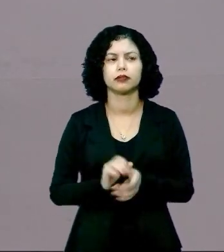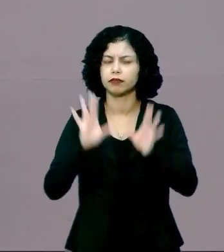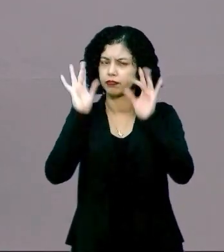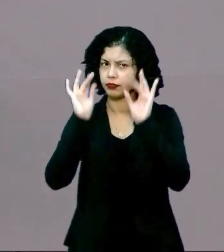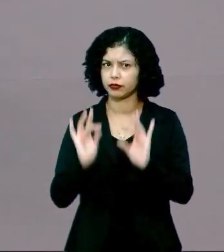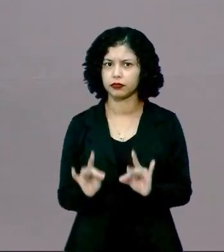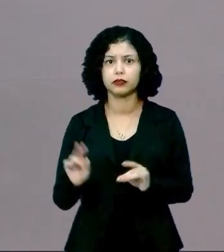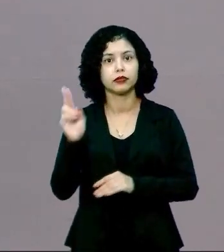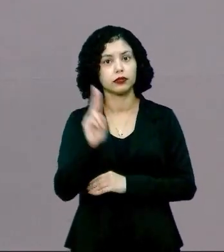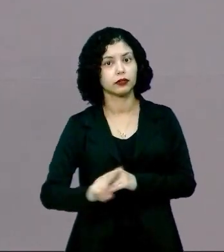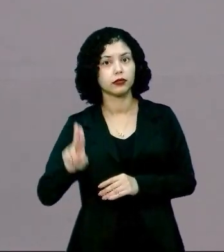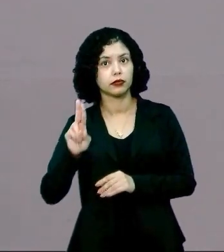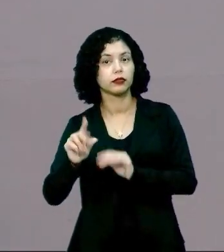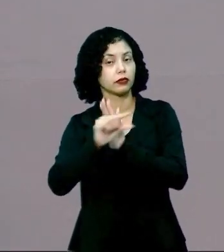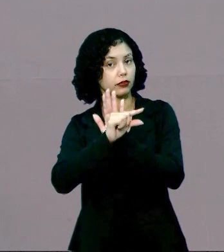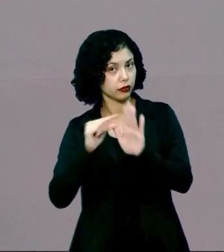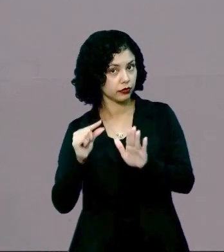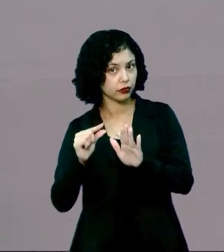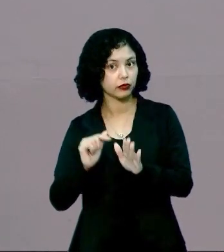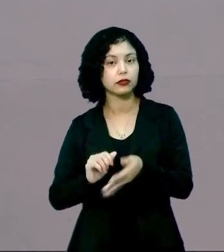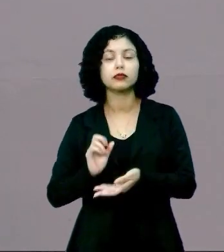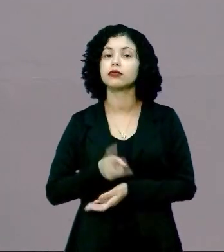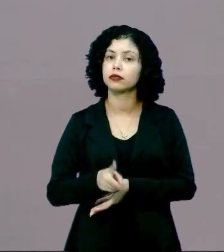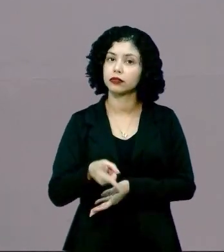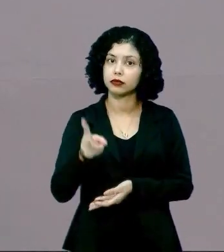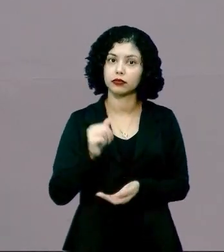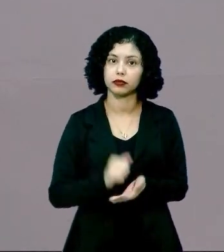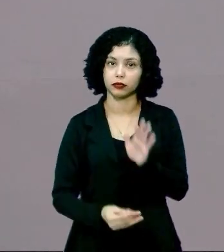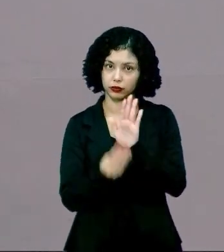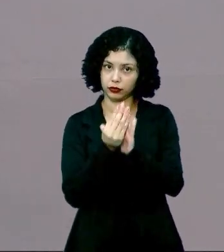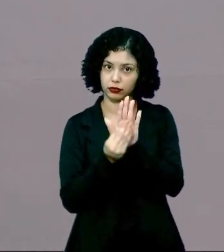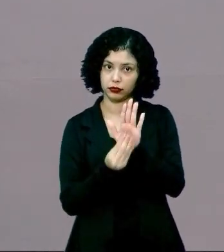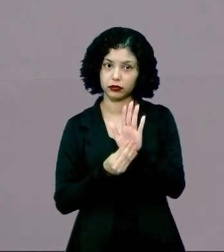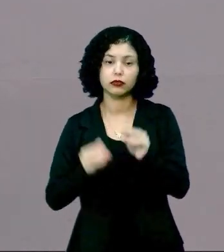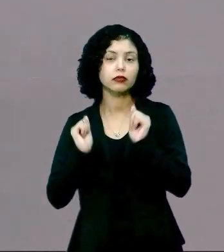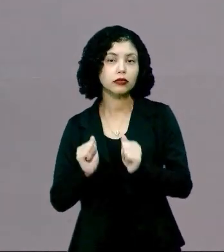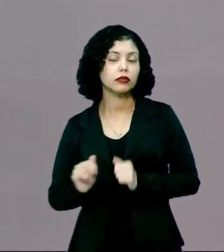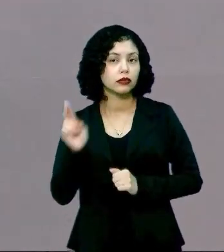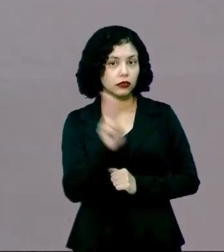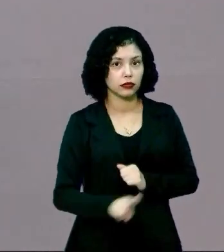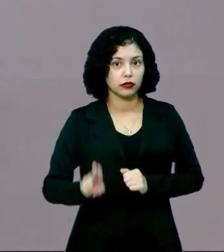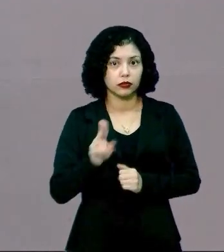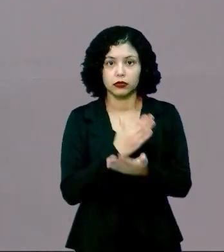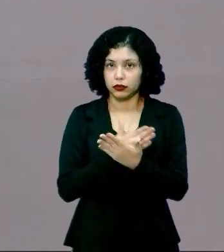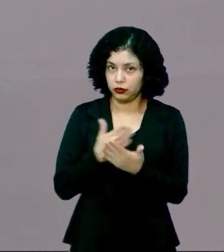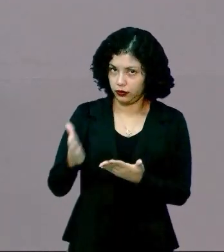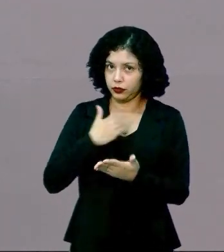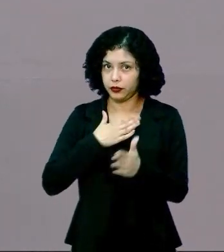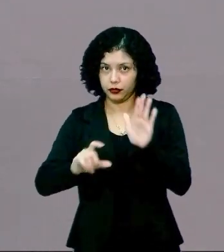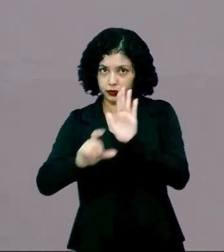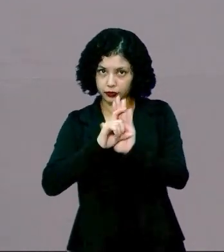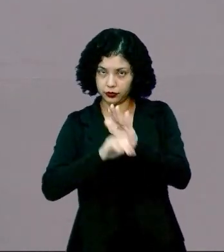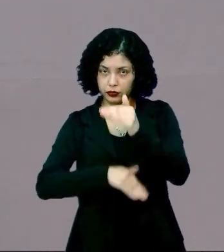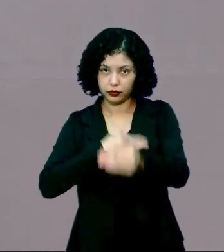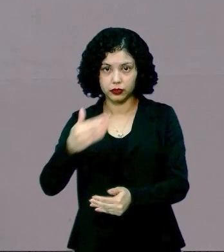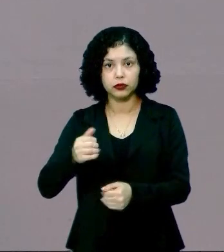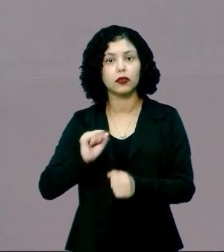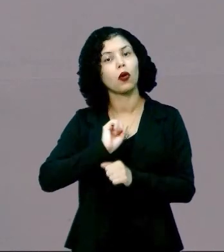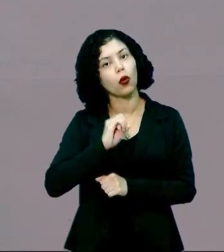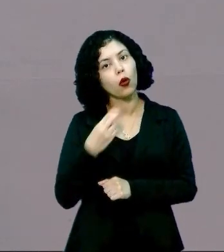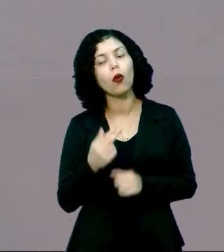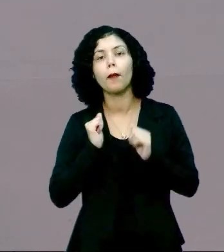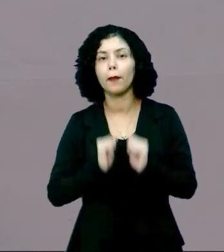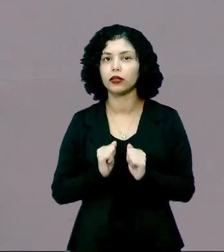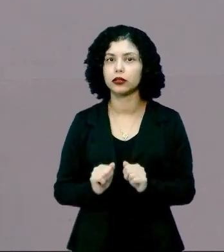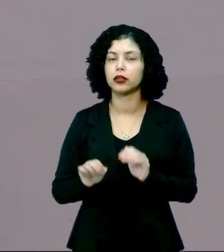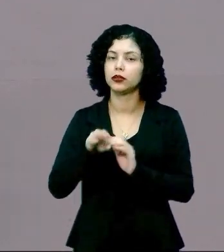brilhante. Eu utilizei a fonte e aí logo em seguida eu trouxe o dado. Eu posso utilizar isso no início do meu parágrafo do desenvolvimento ou eu posso